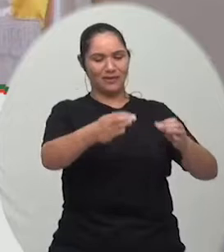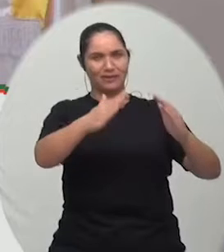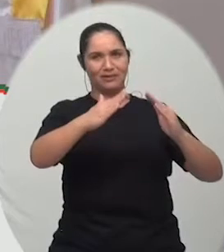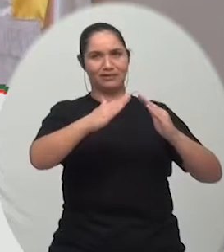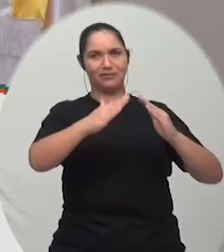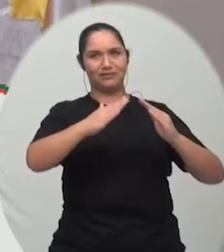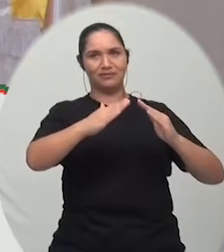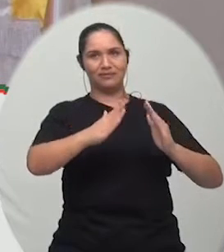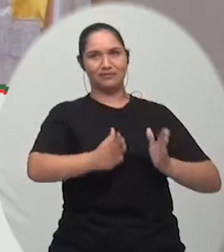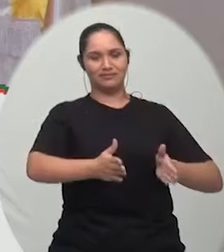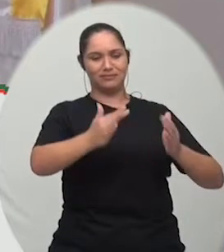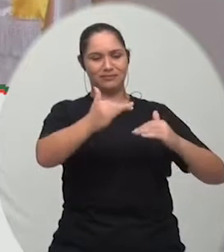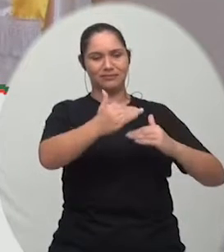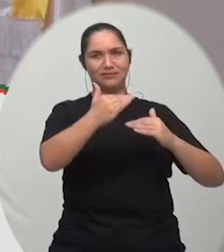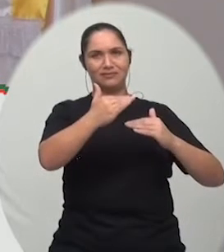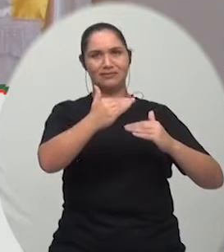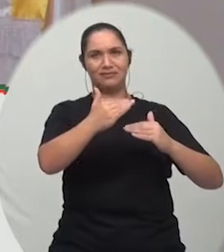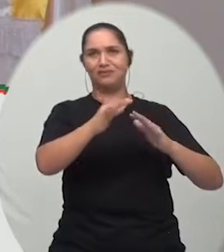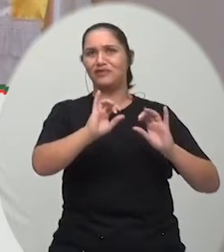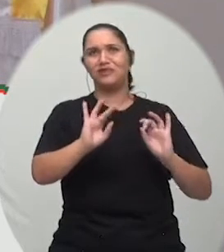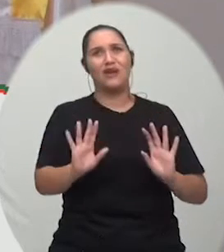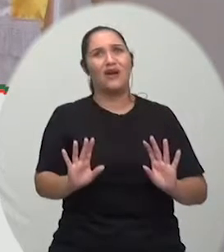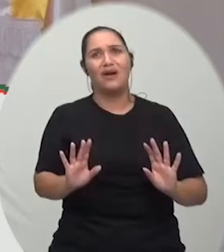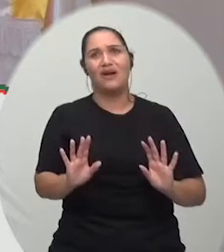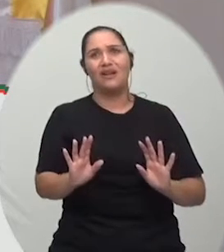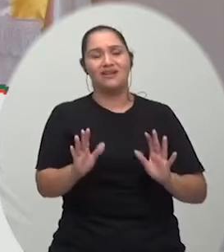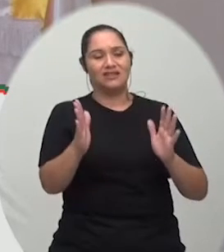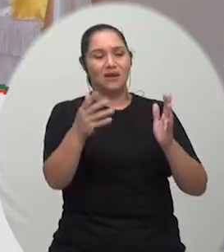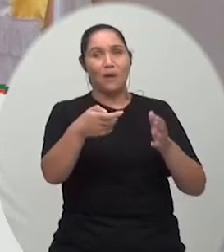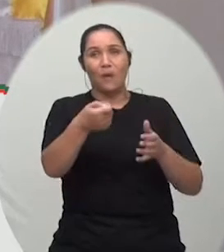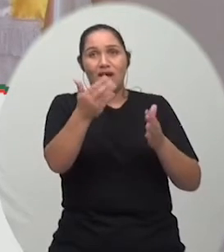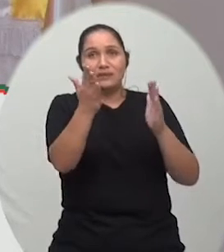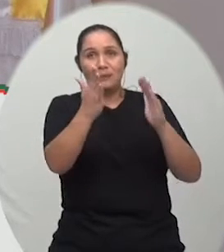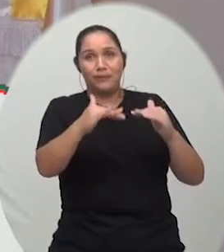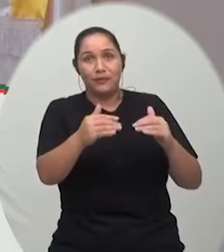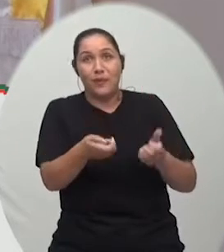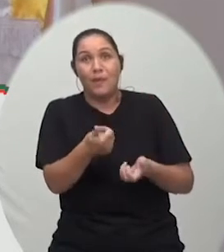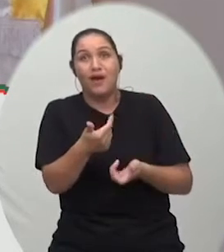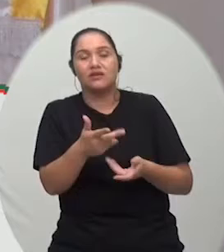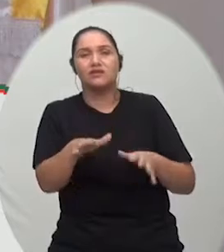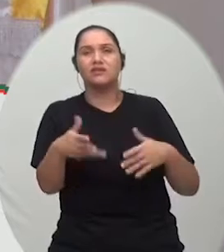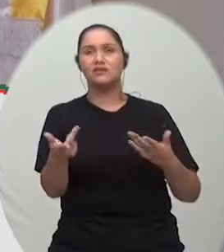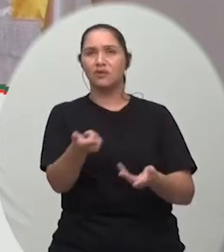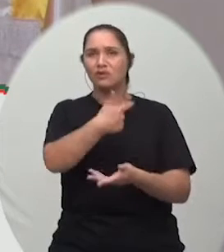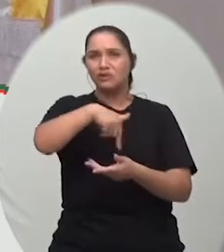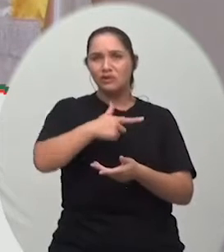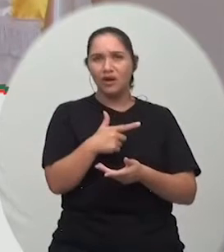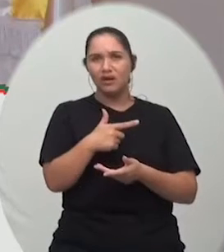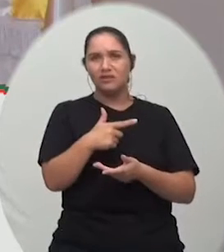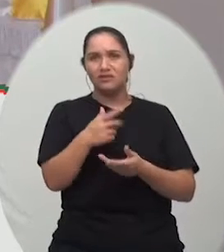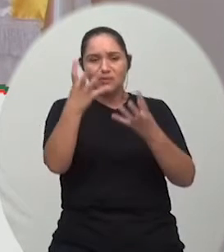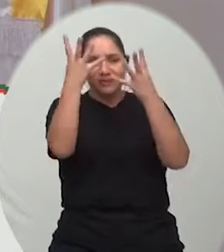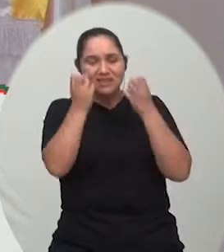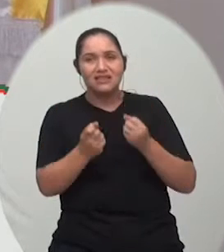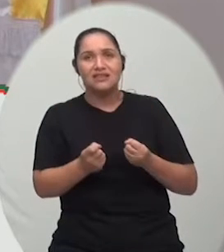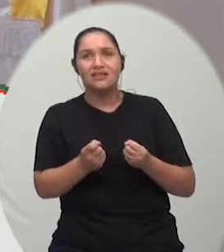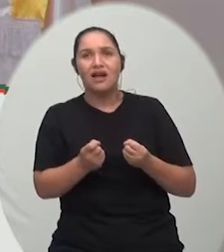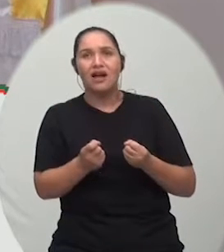Então, até quando nós vamos suportar isso? Até quando?